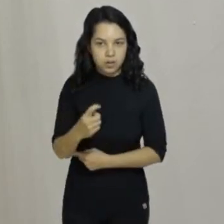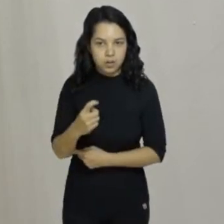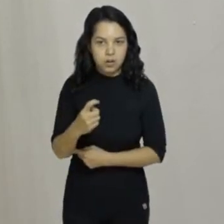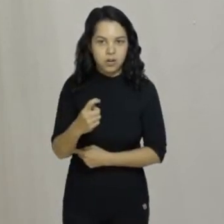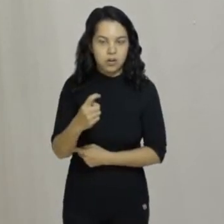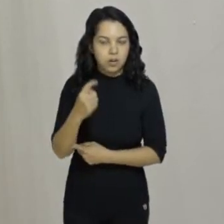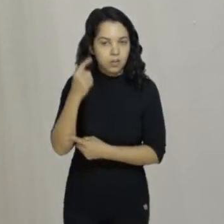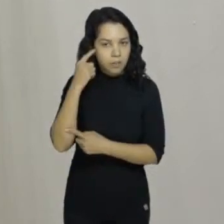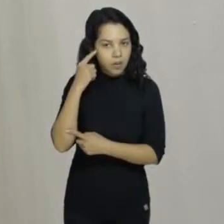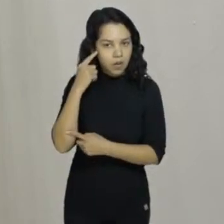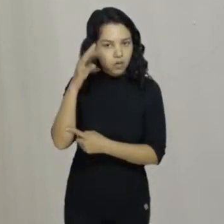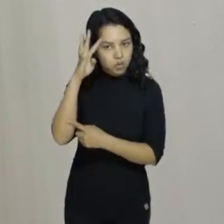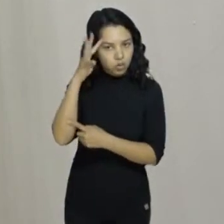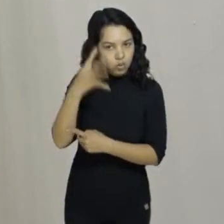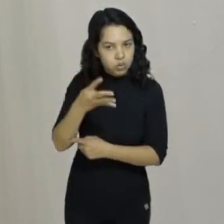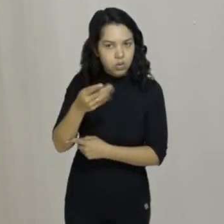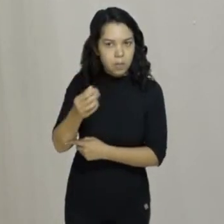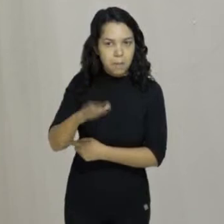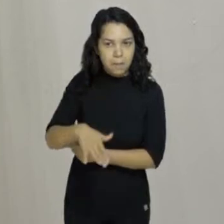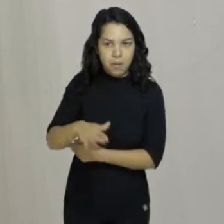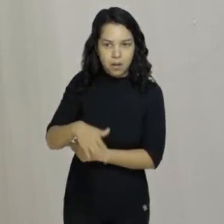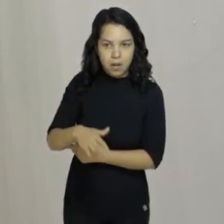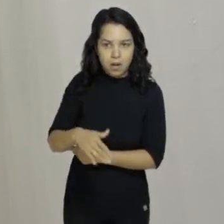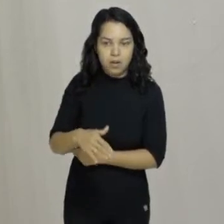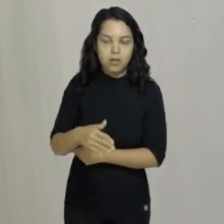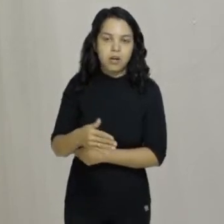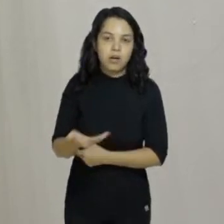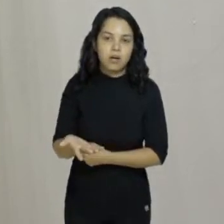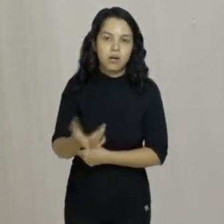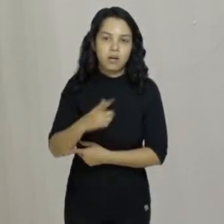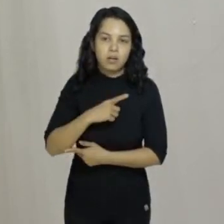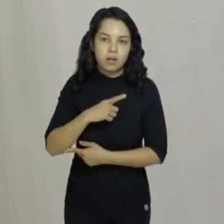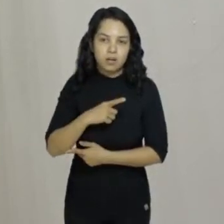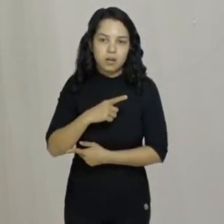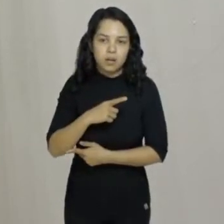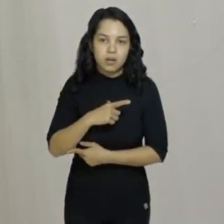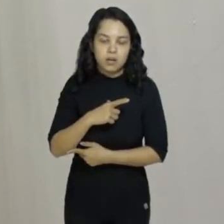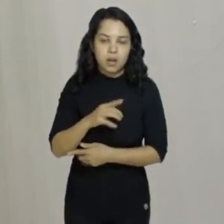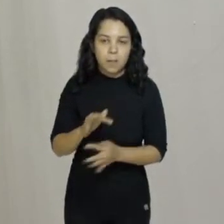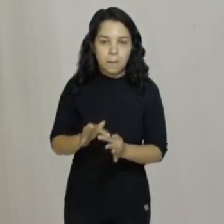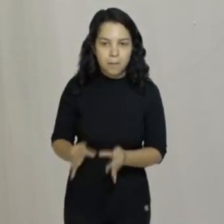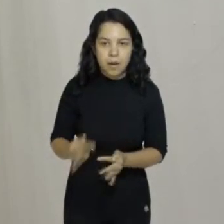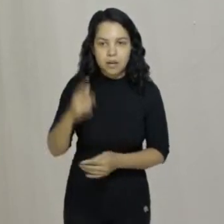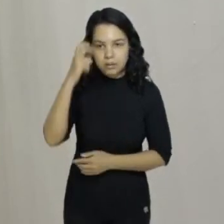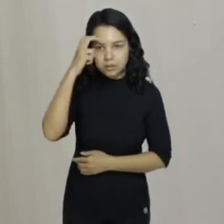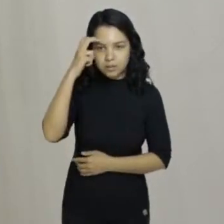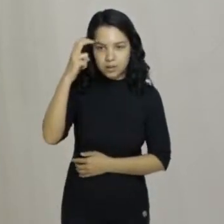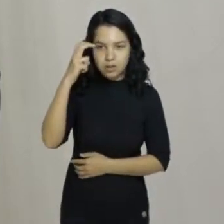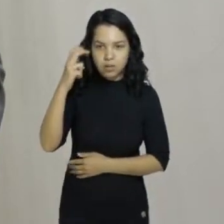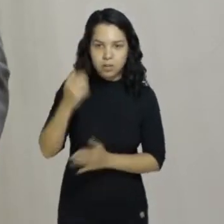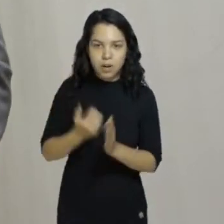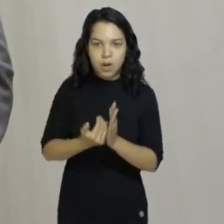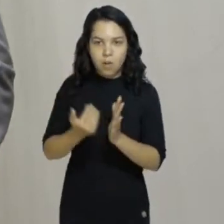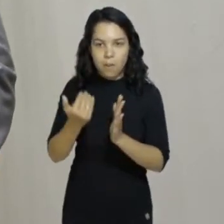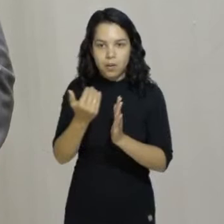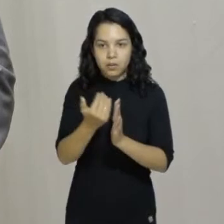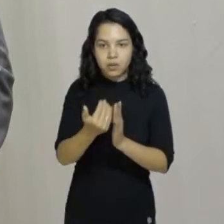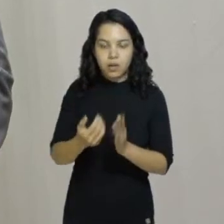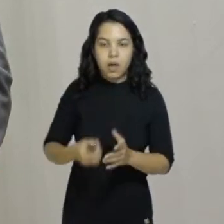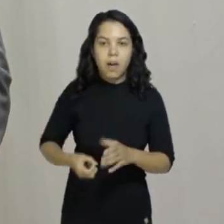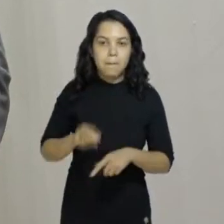achar soluções mais baratas mais práticas mais inteligentes para aumentar a